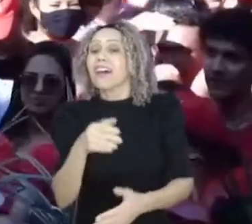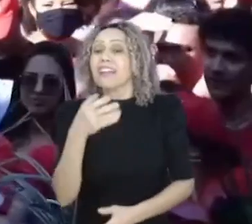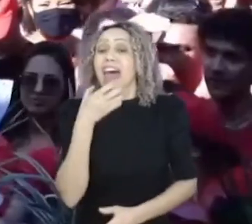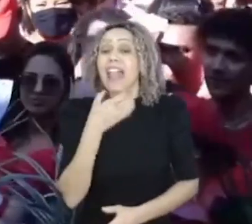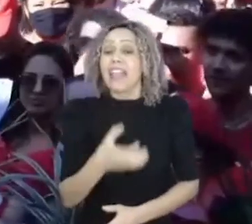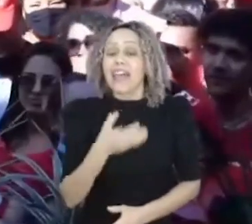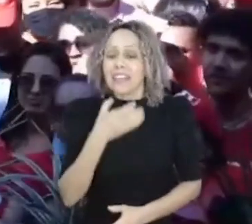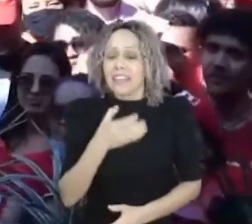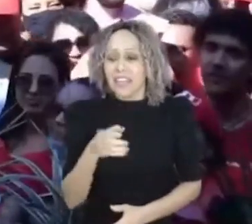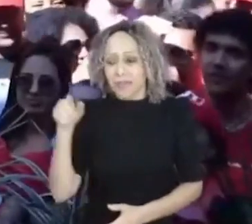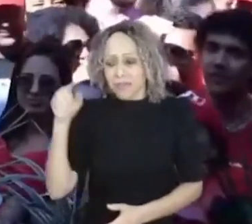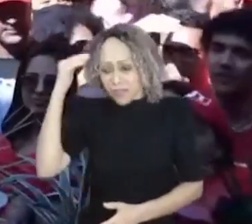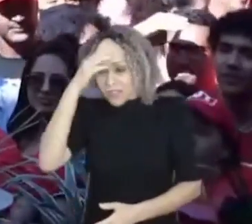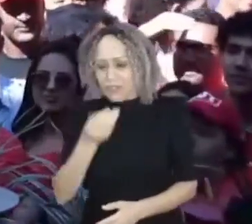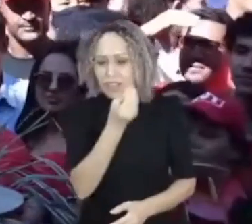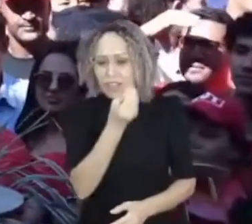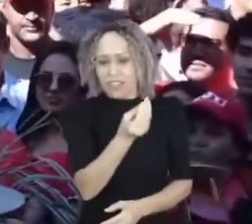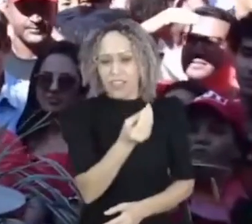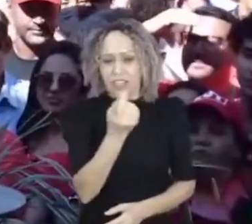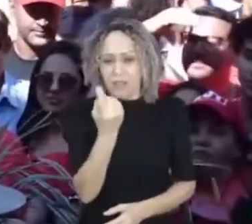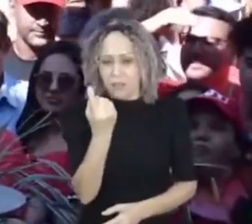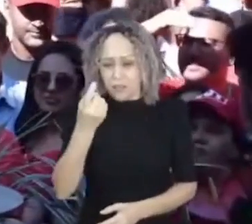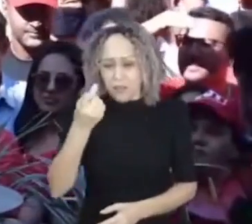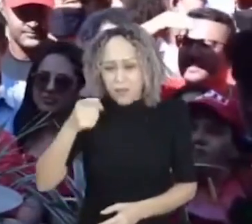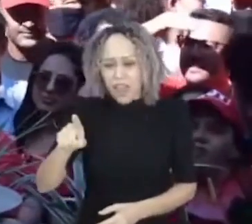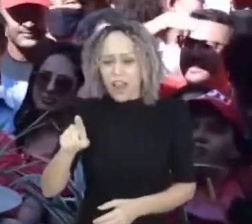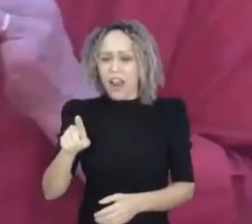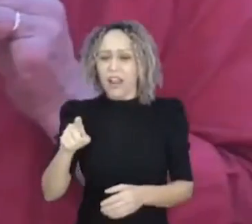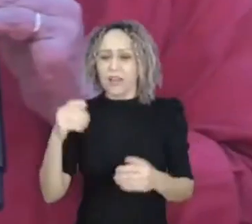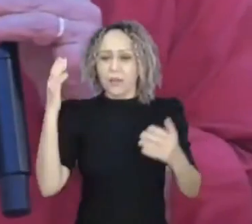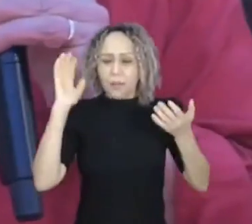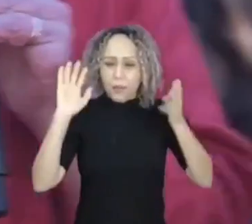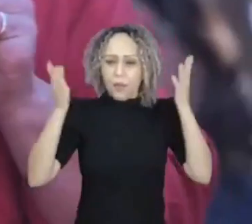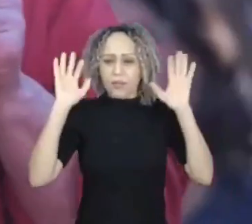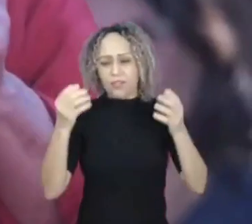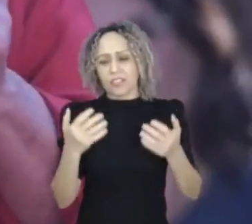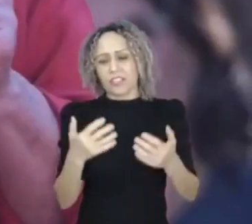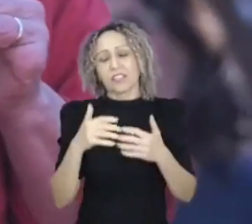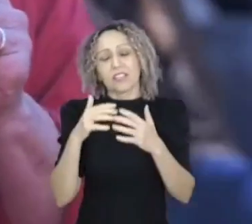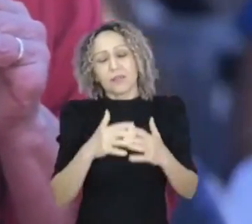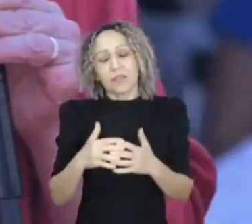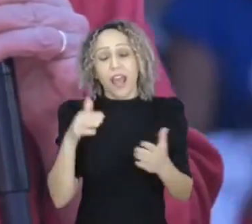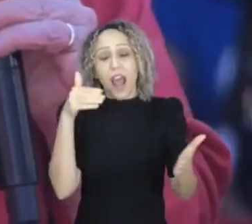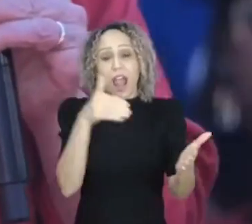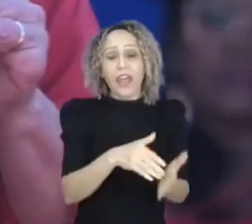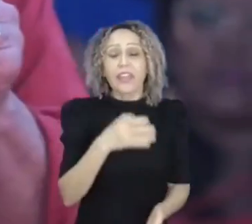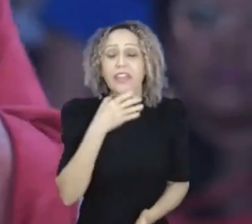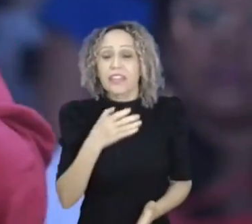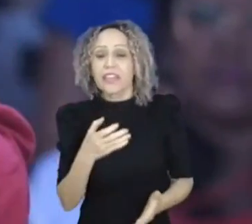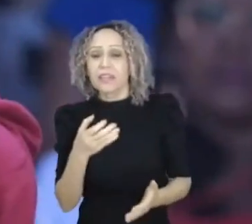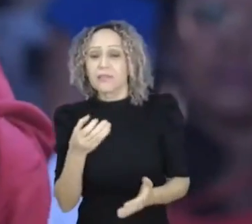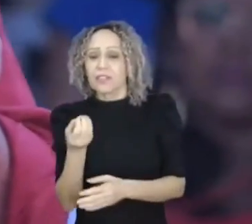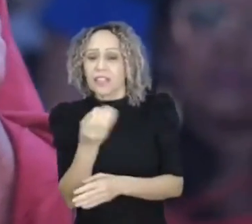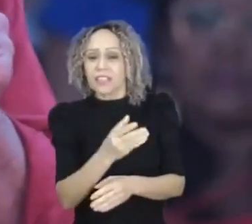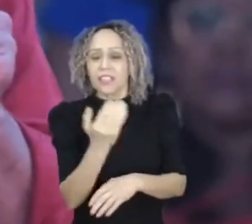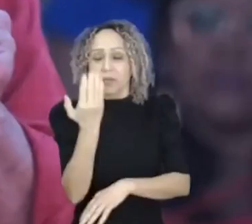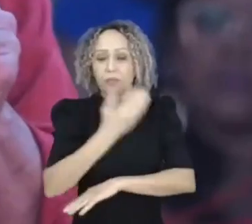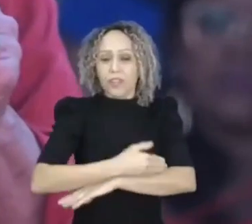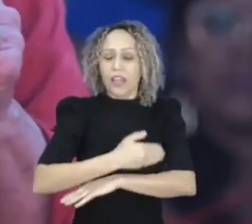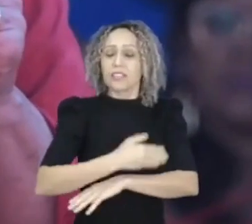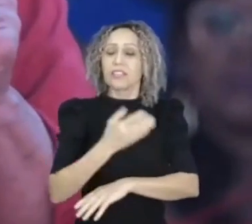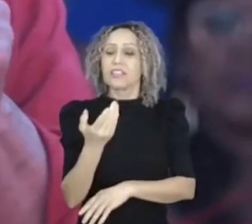caminhão até dezembro. Ele quer dar um dinheiro para o taxista até dezembro. Ora, por que que